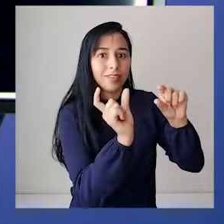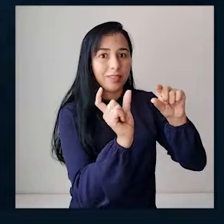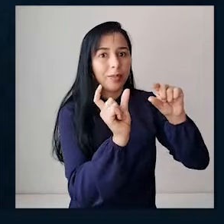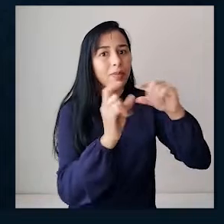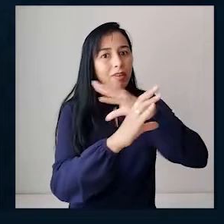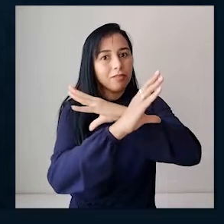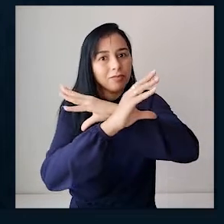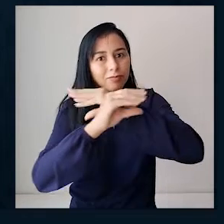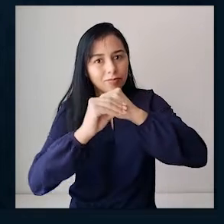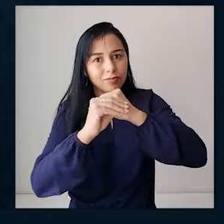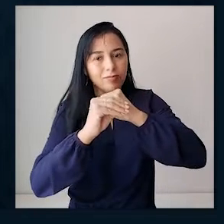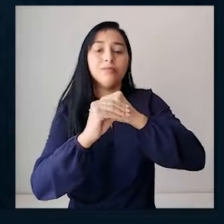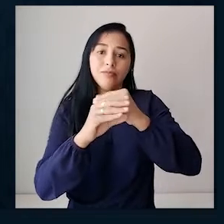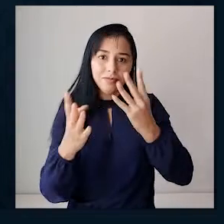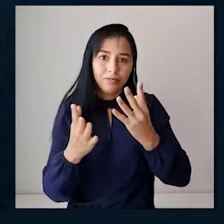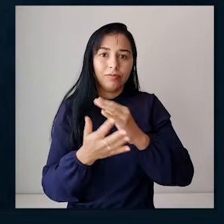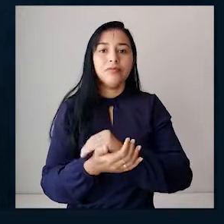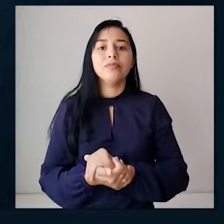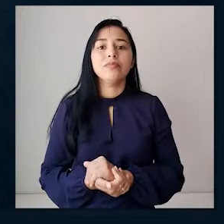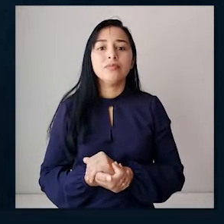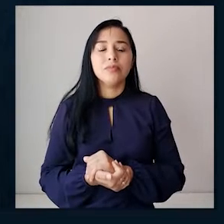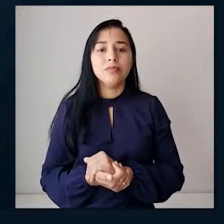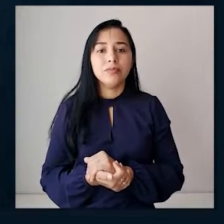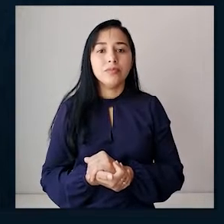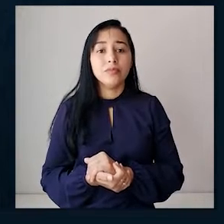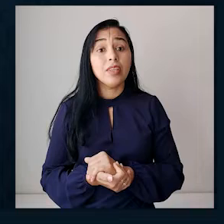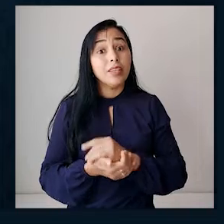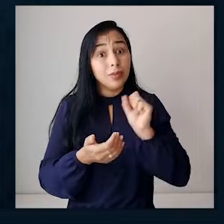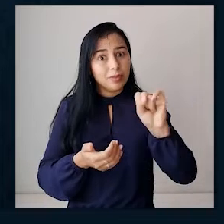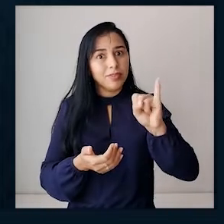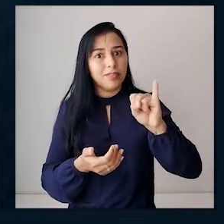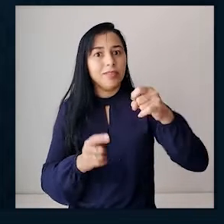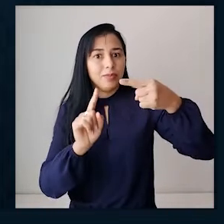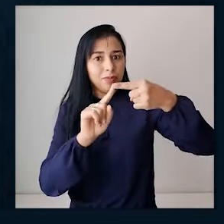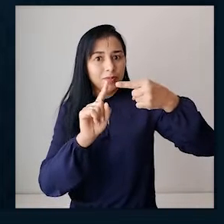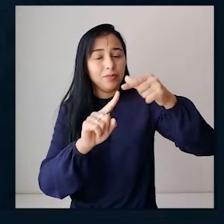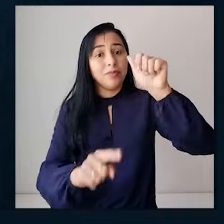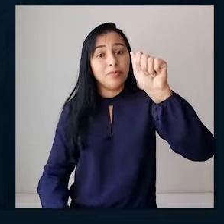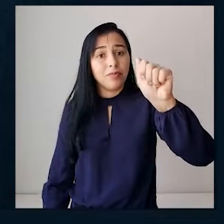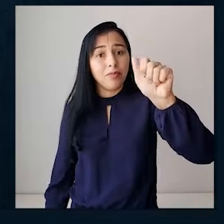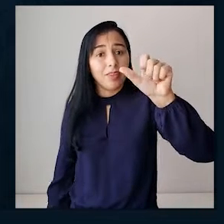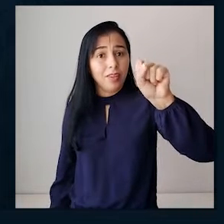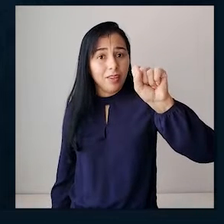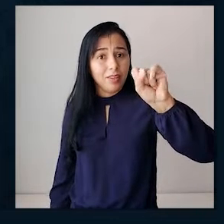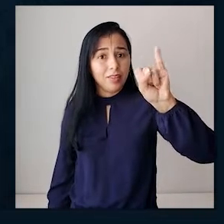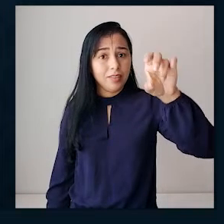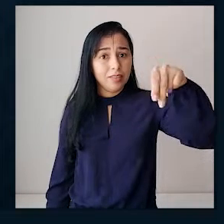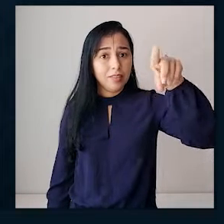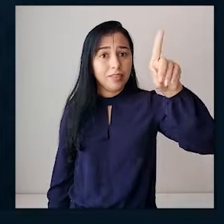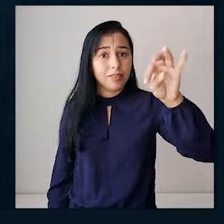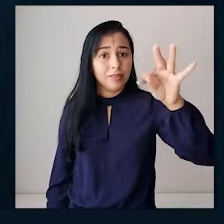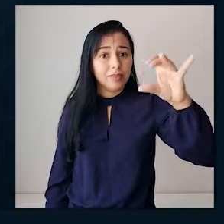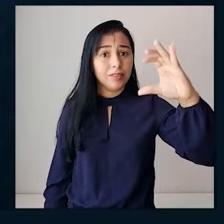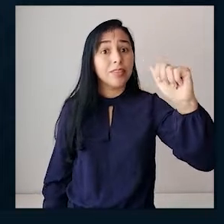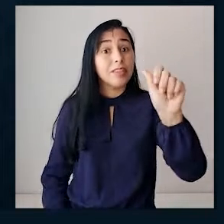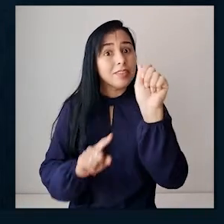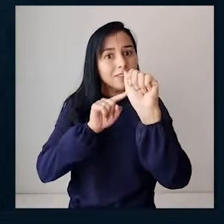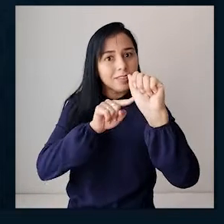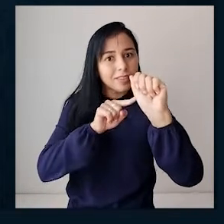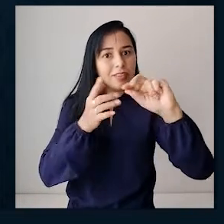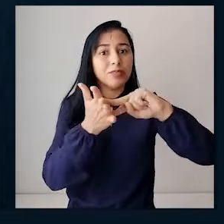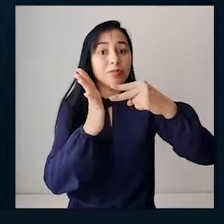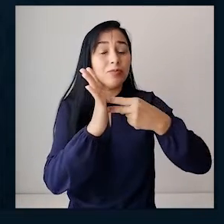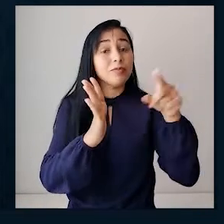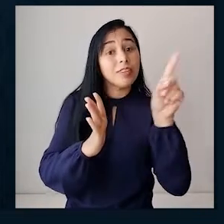assindética vai ser aquelas orações que não têm conectivo entre si. Por isso, oração